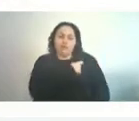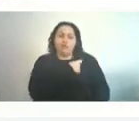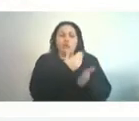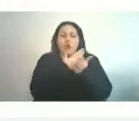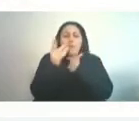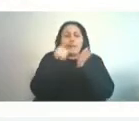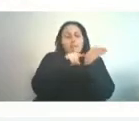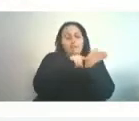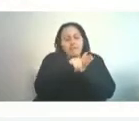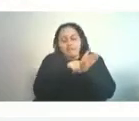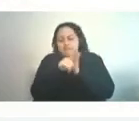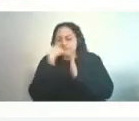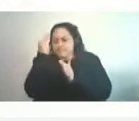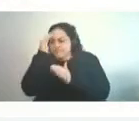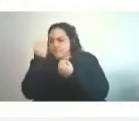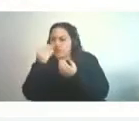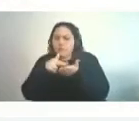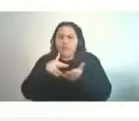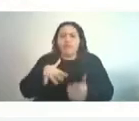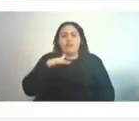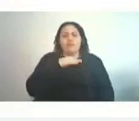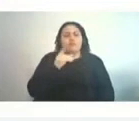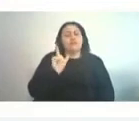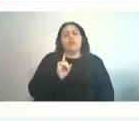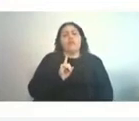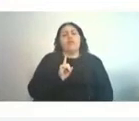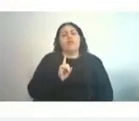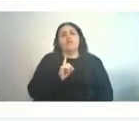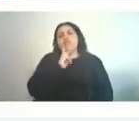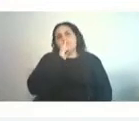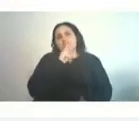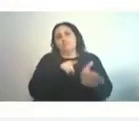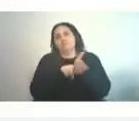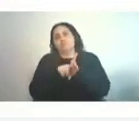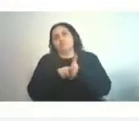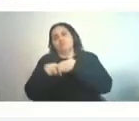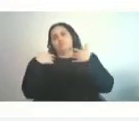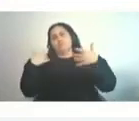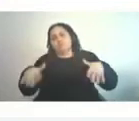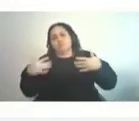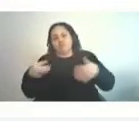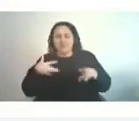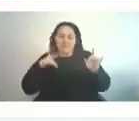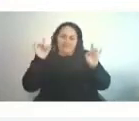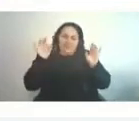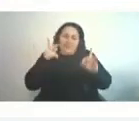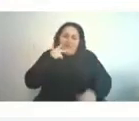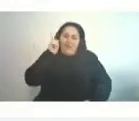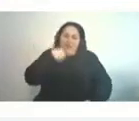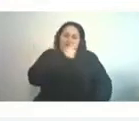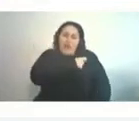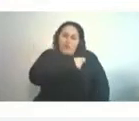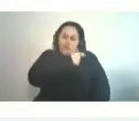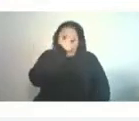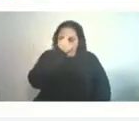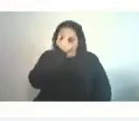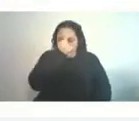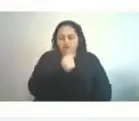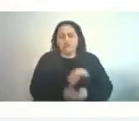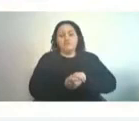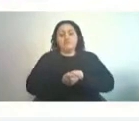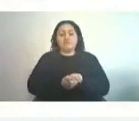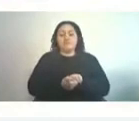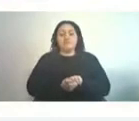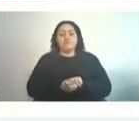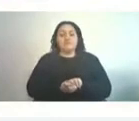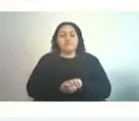pesquisas, né? Não é a ideia de que o aluno, especialmente estou falando aqui o aluno de graduação, que o aluno